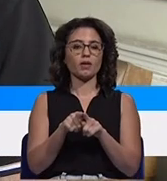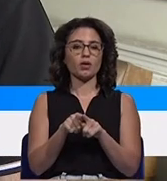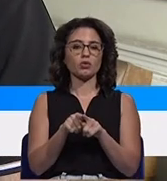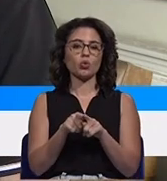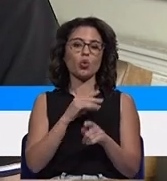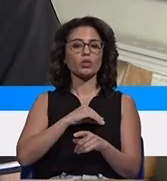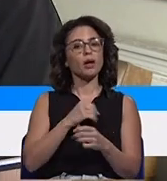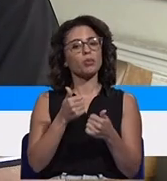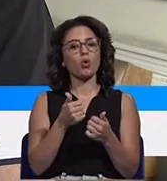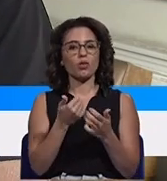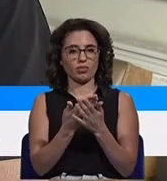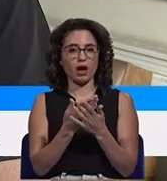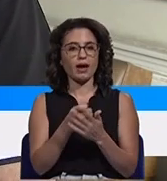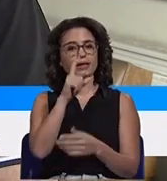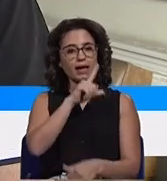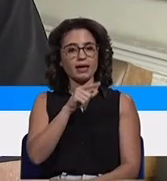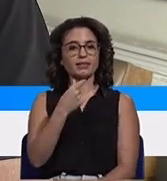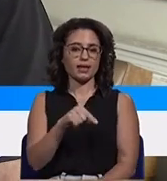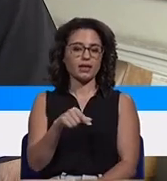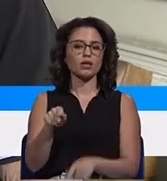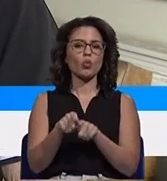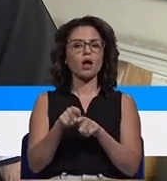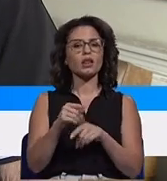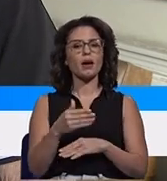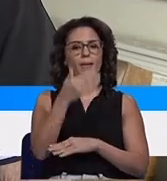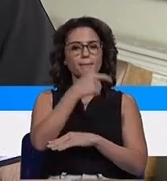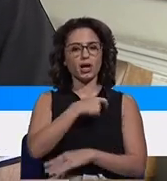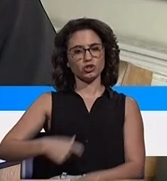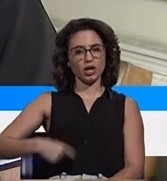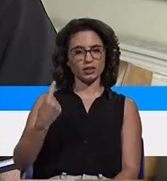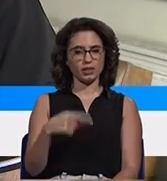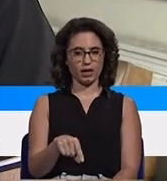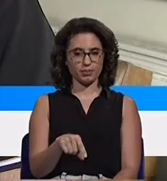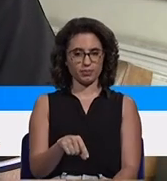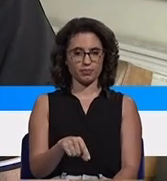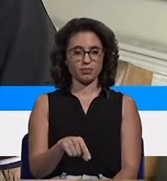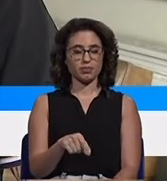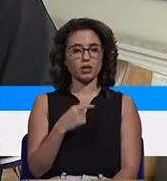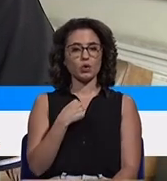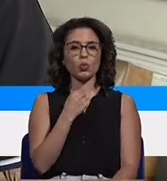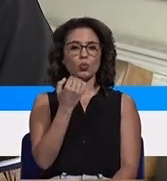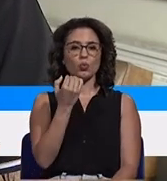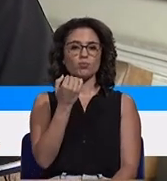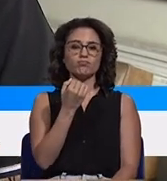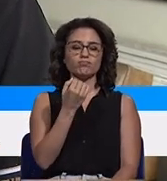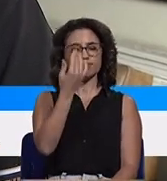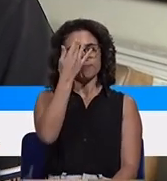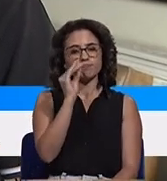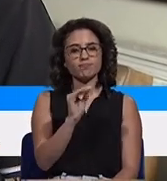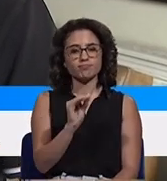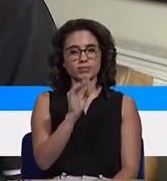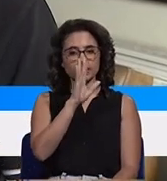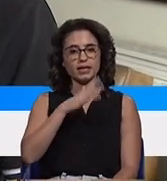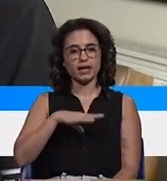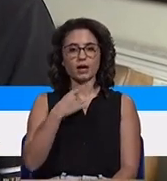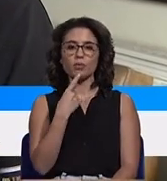ordenados, têm cá embaixadas. E, portanto, eu aconselho sempre a esses trabalhadores, se quiserem perguntar informações